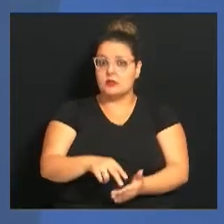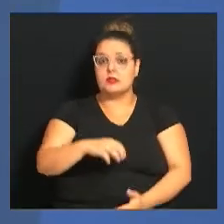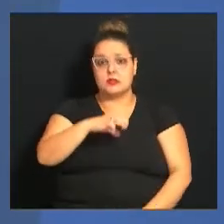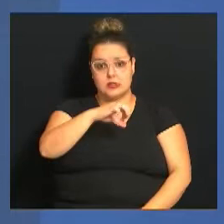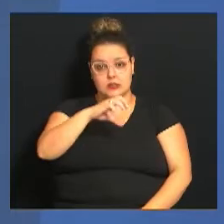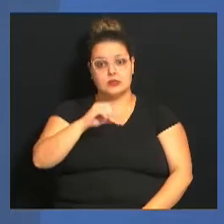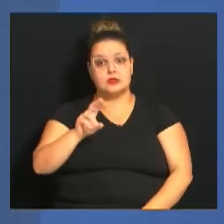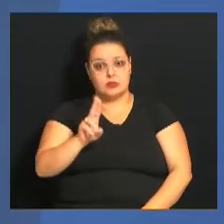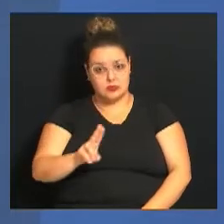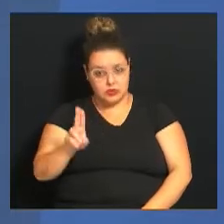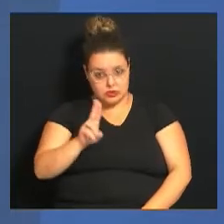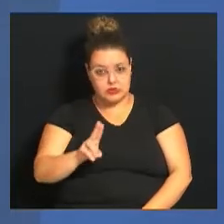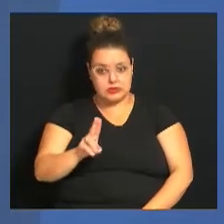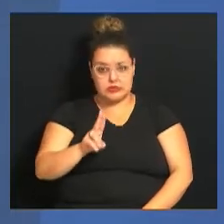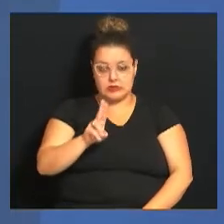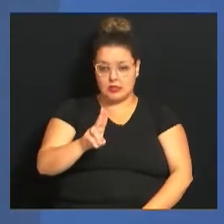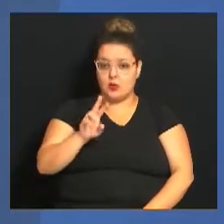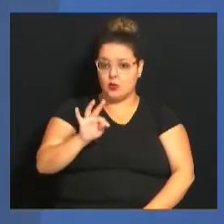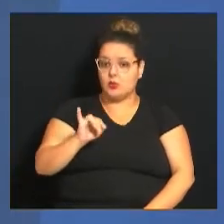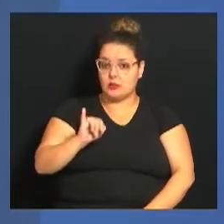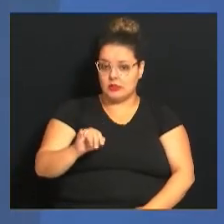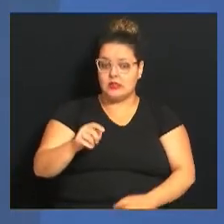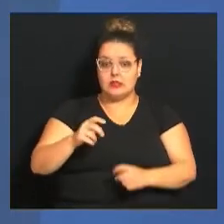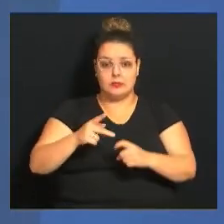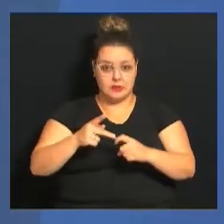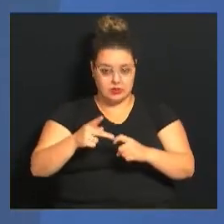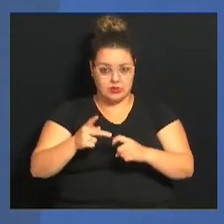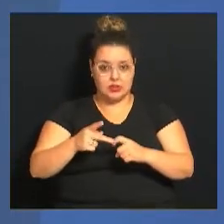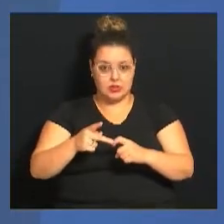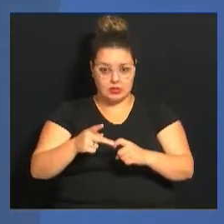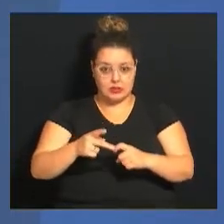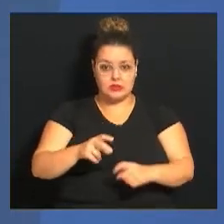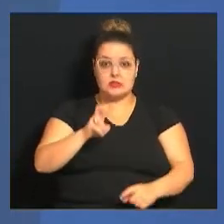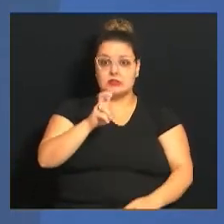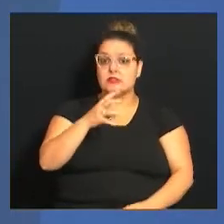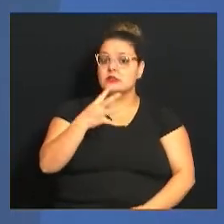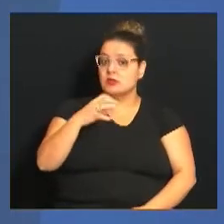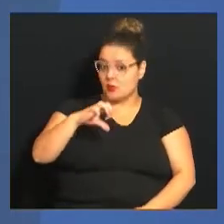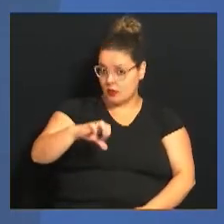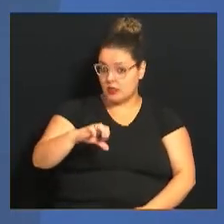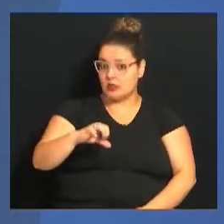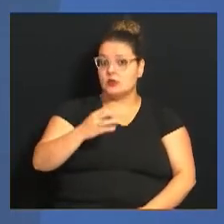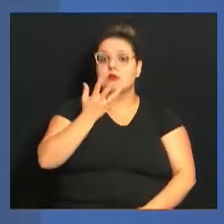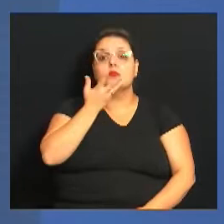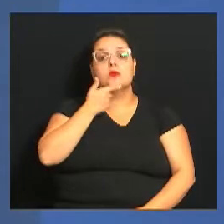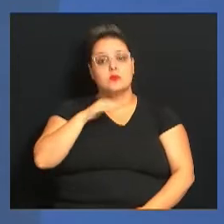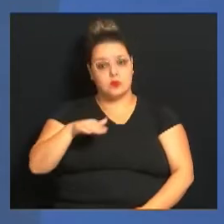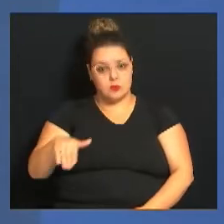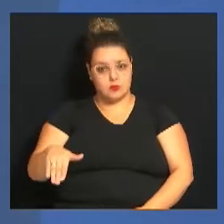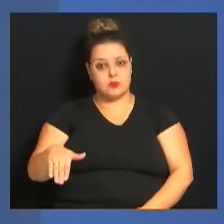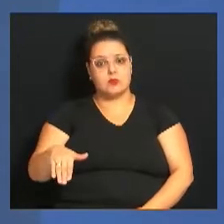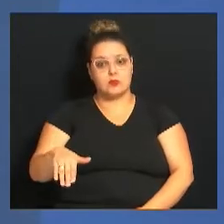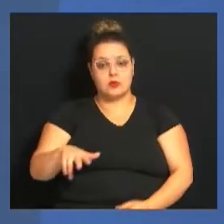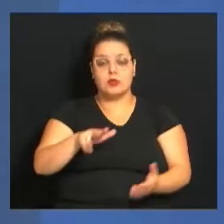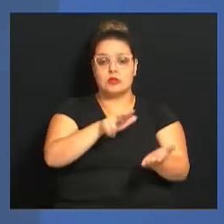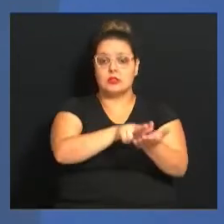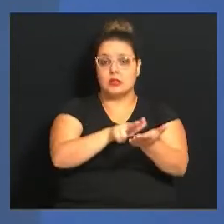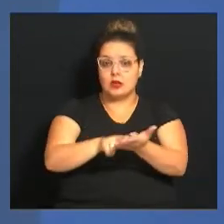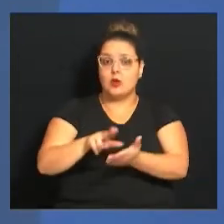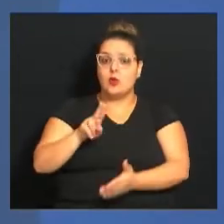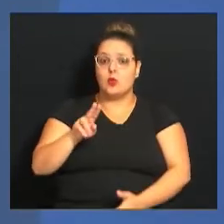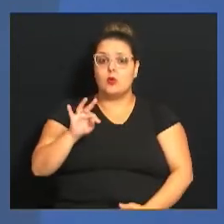ocupados nas UTIs infantis aqui da cidade, 59 crianças estão nesses leitos de UTI